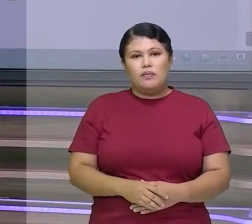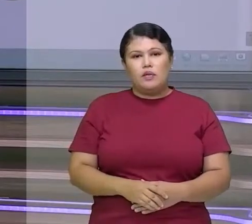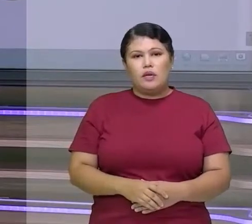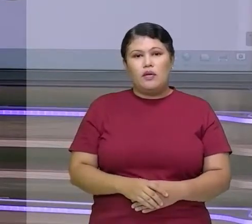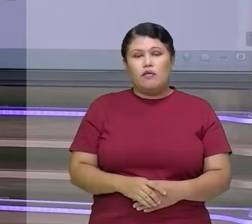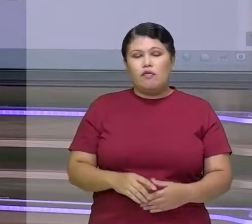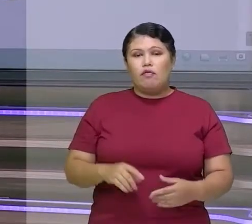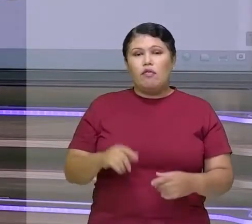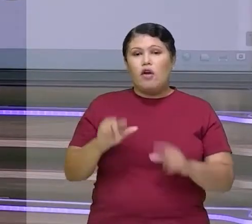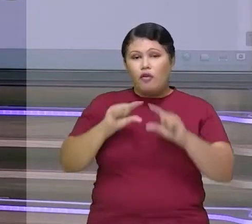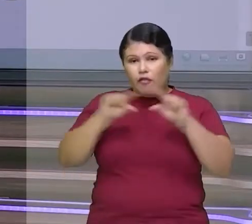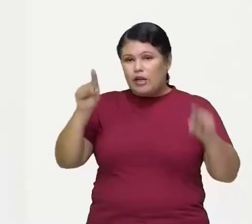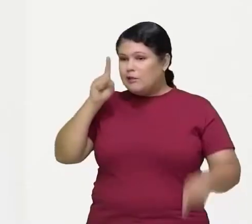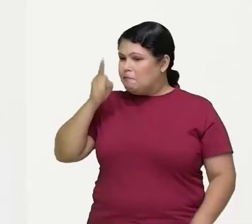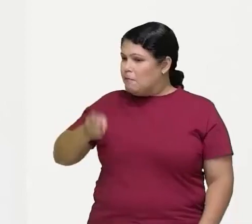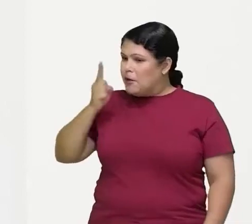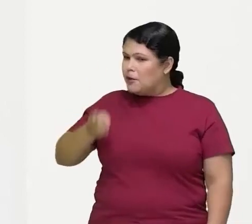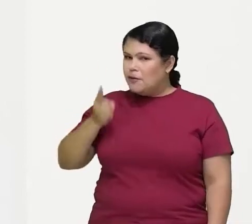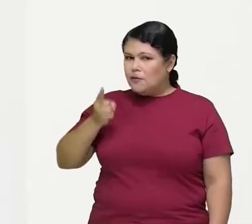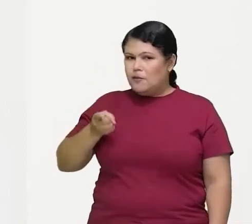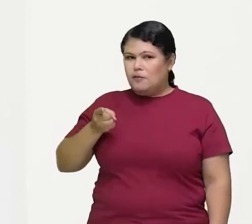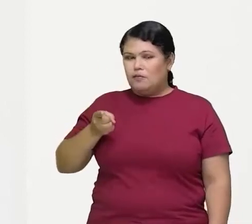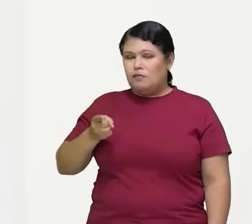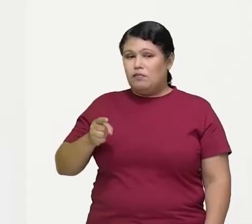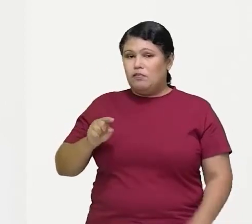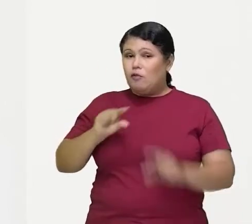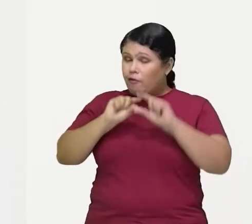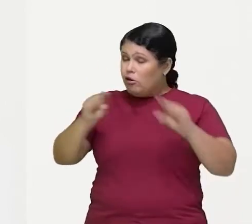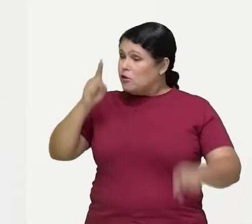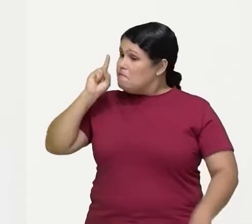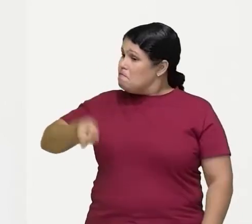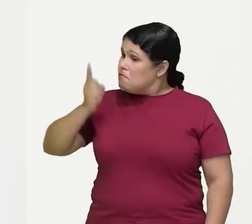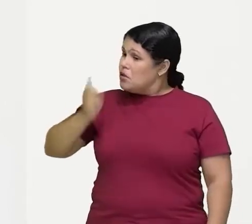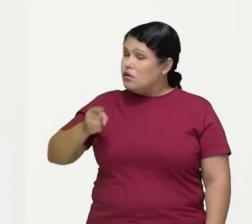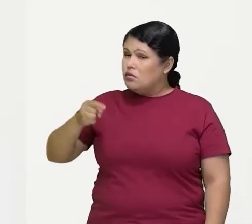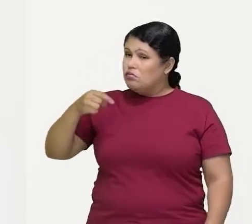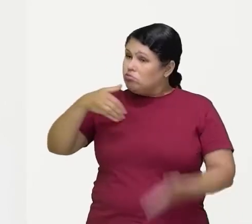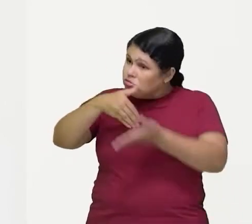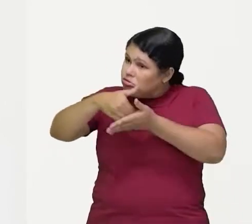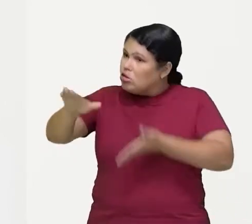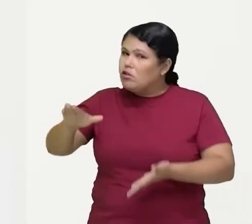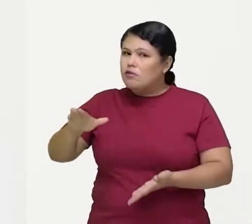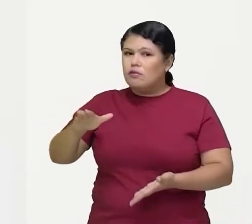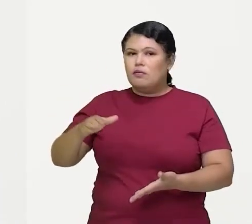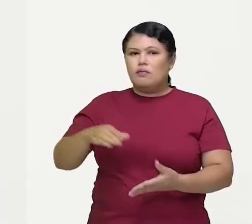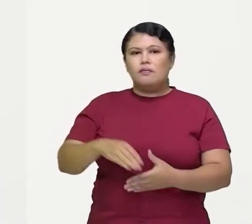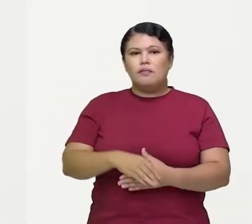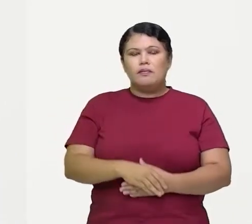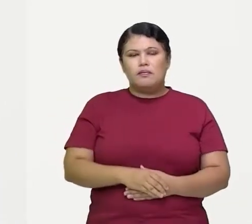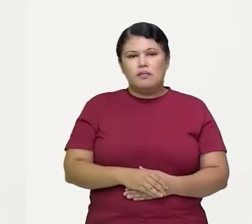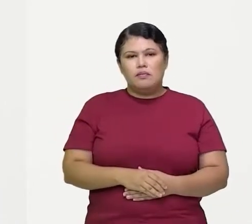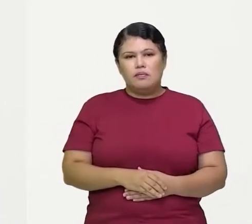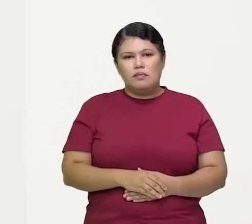Frases imperativas. É uma ordem. Saia já daqui.